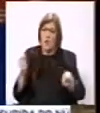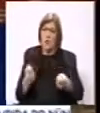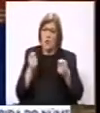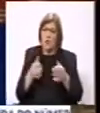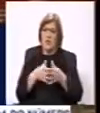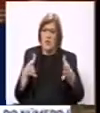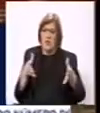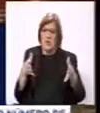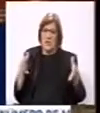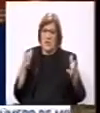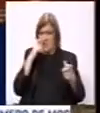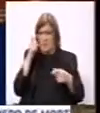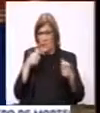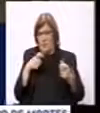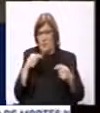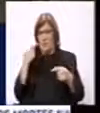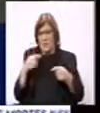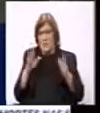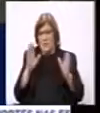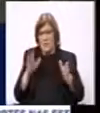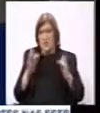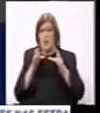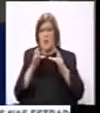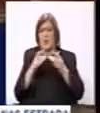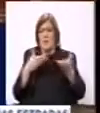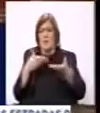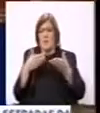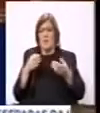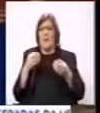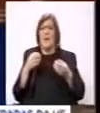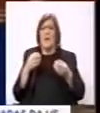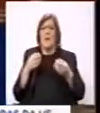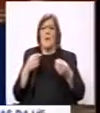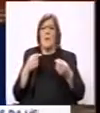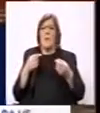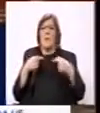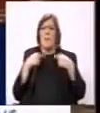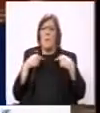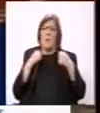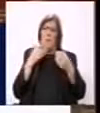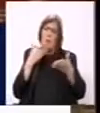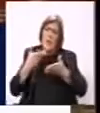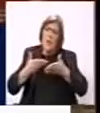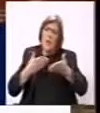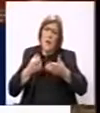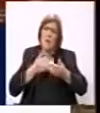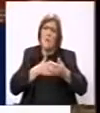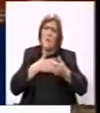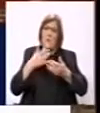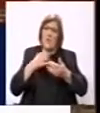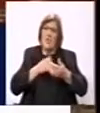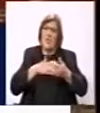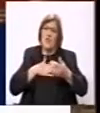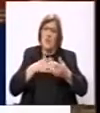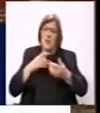que a indignação de pessoas a essa necessidade de contatos mas a própria relação entre esses interlocutores dos profissionais da indústria dos